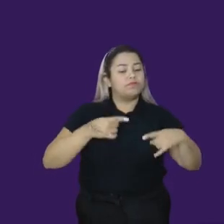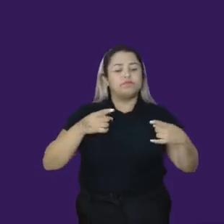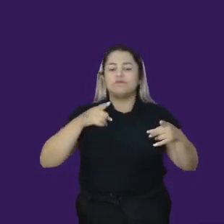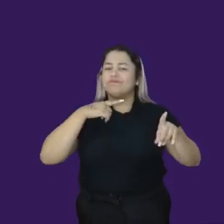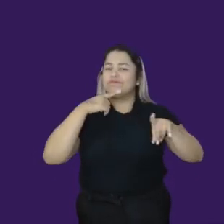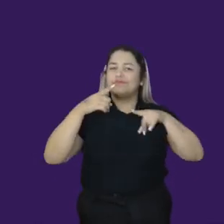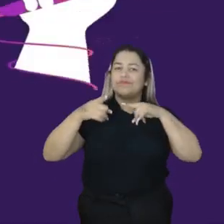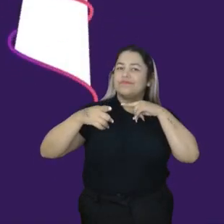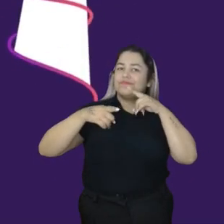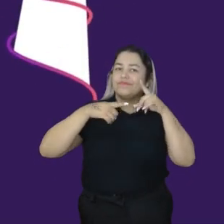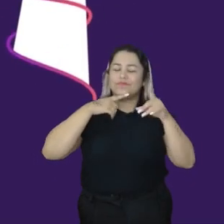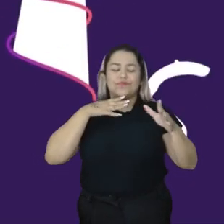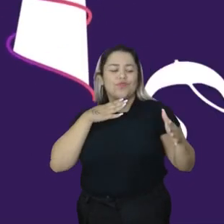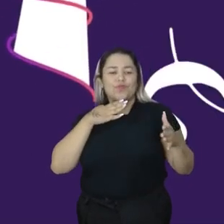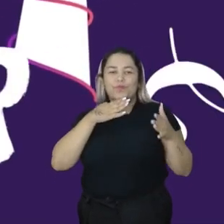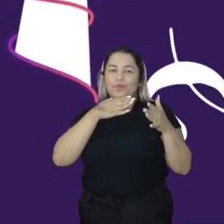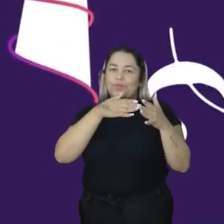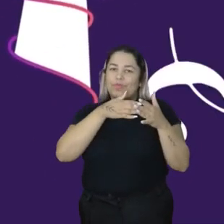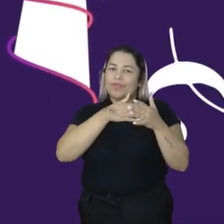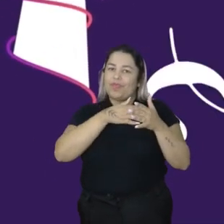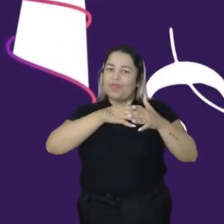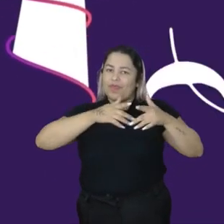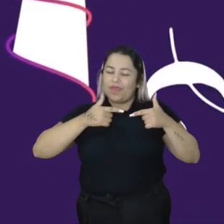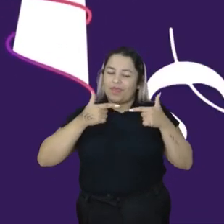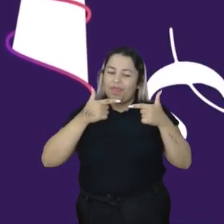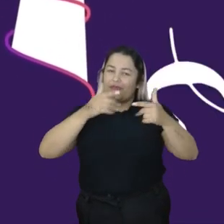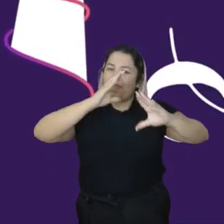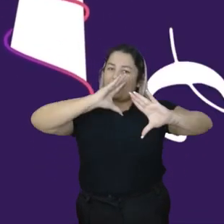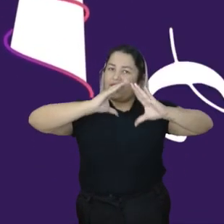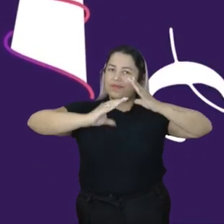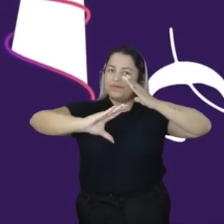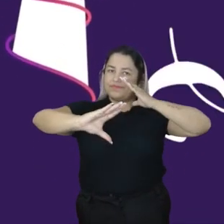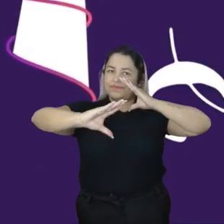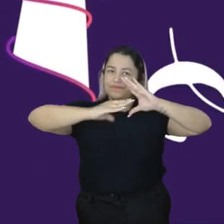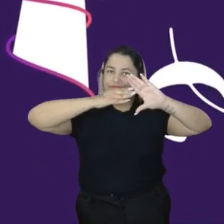Ninguém vai me impedir de cantar e lutar.